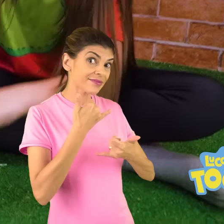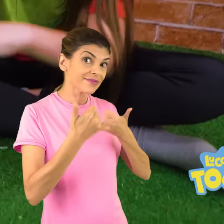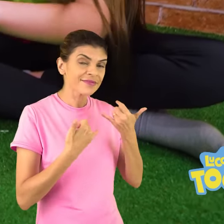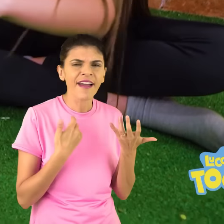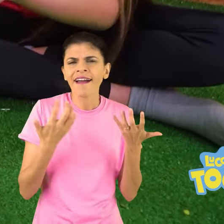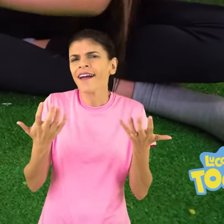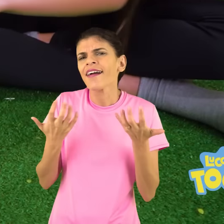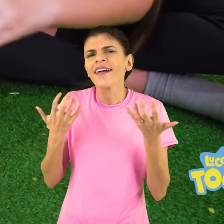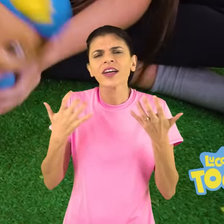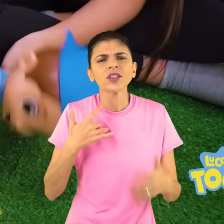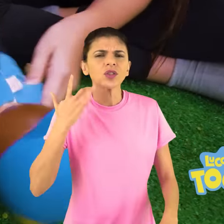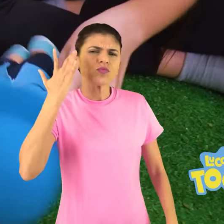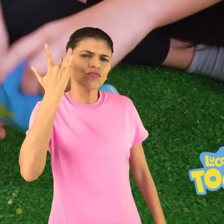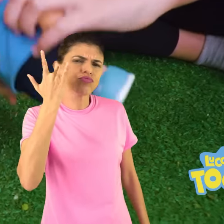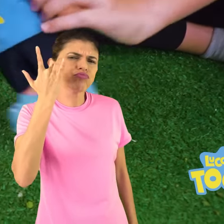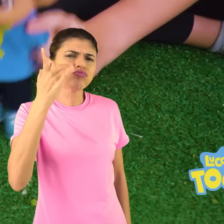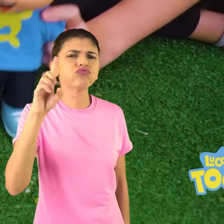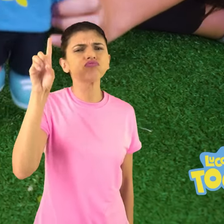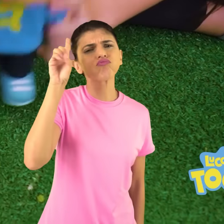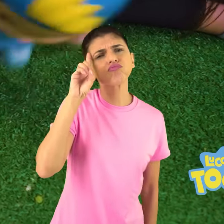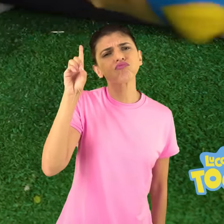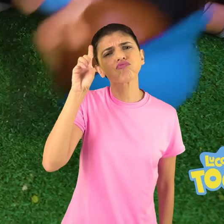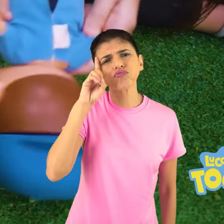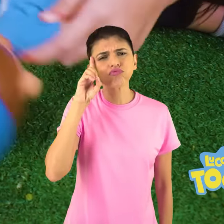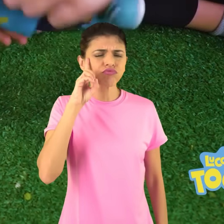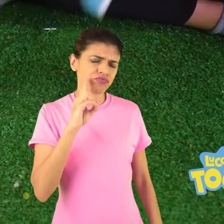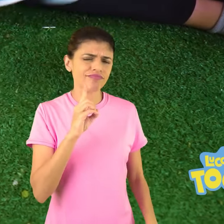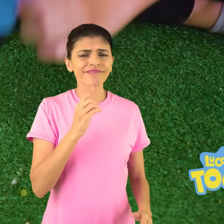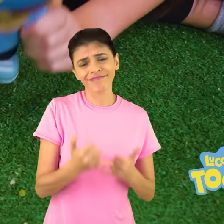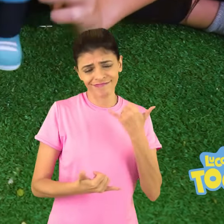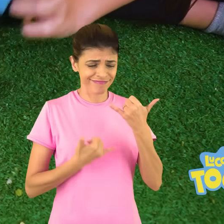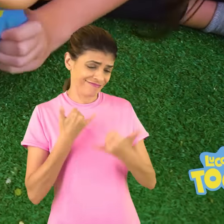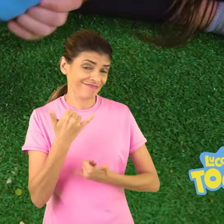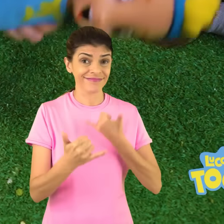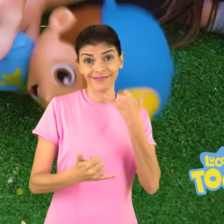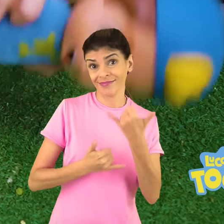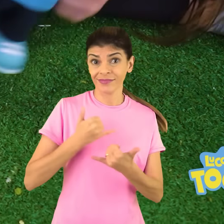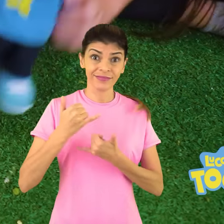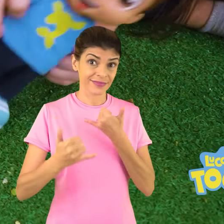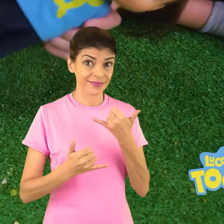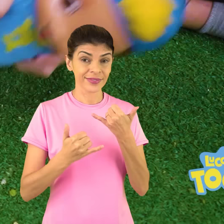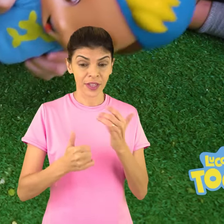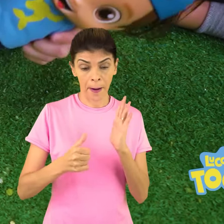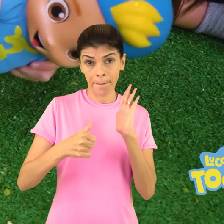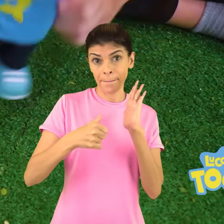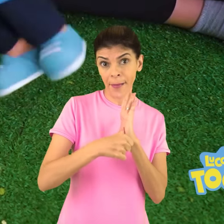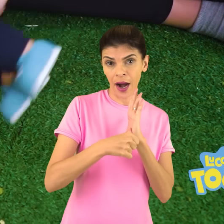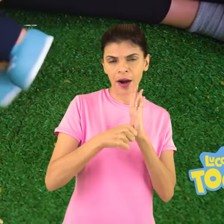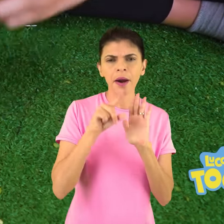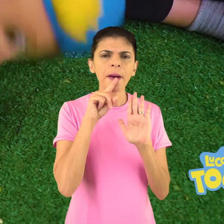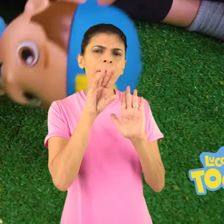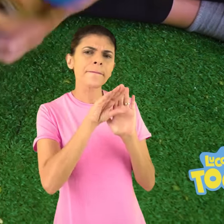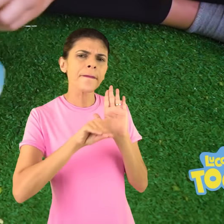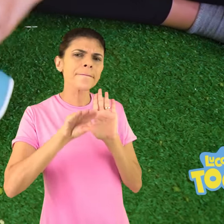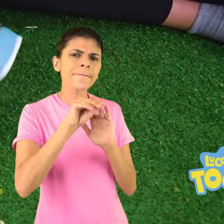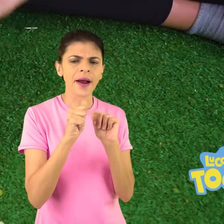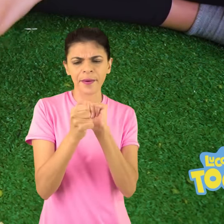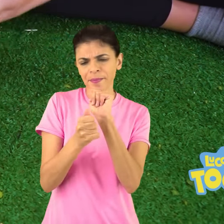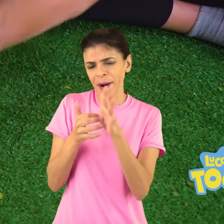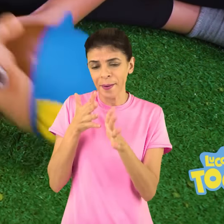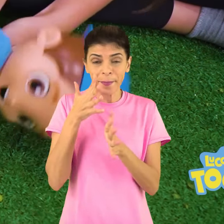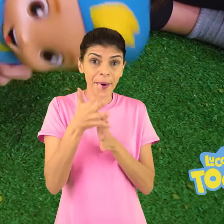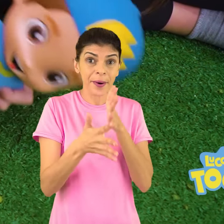ficar todo dia grudado em você Se alguém apertar, ele pode falar